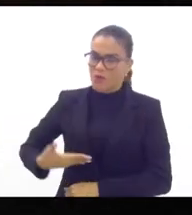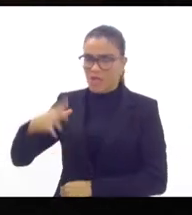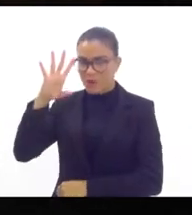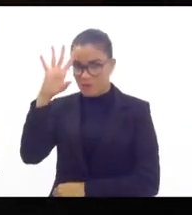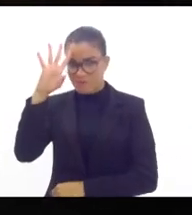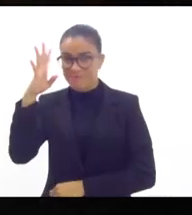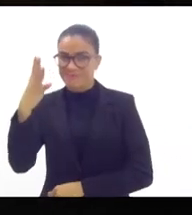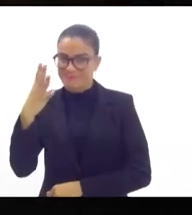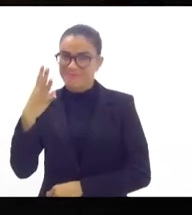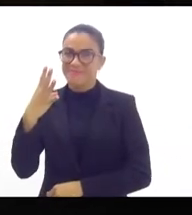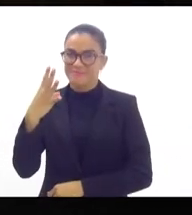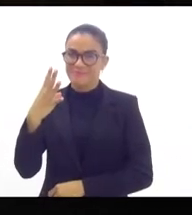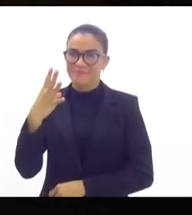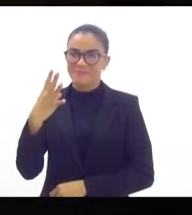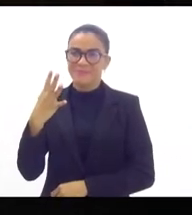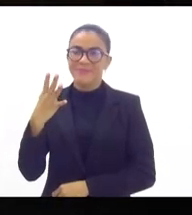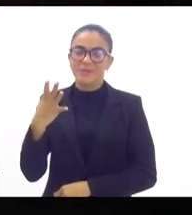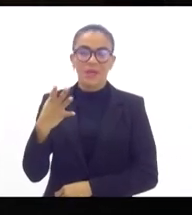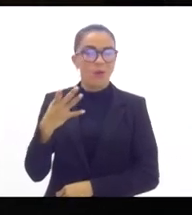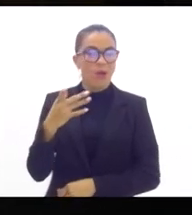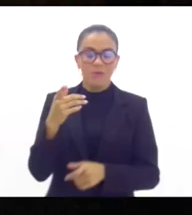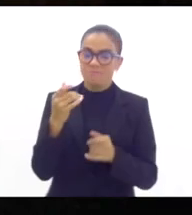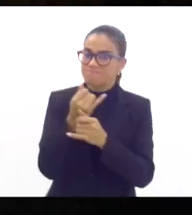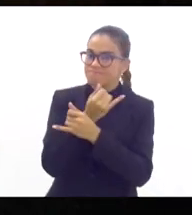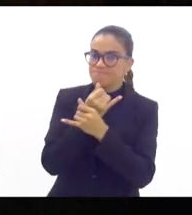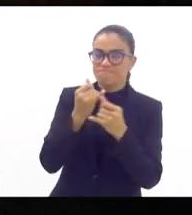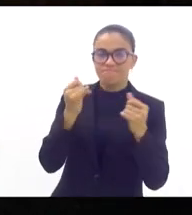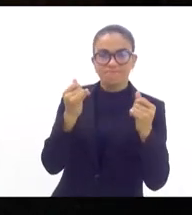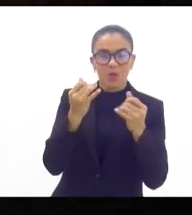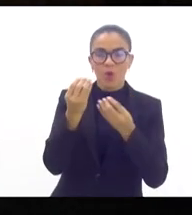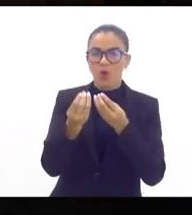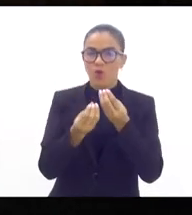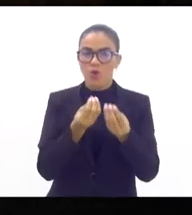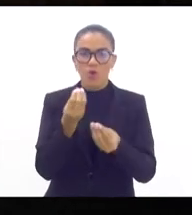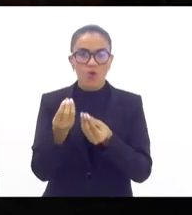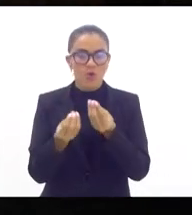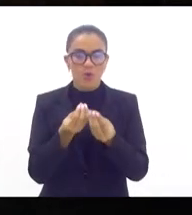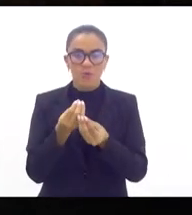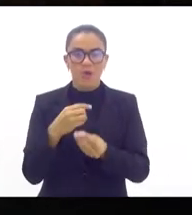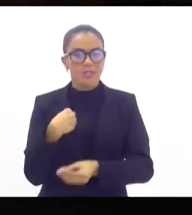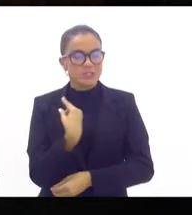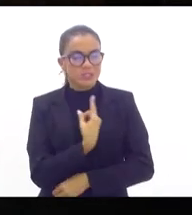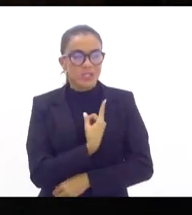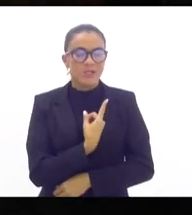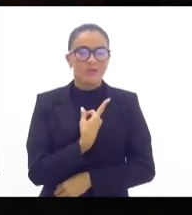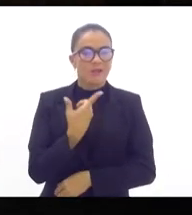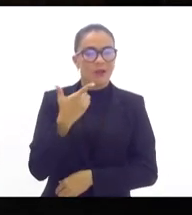então assim é impressionante o caminho que a gente está trilhando